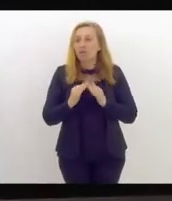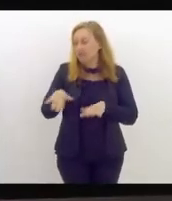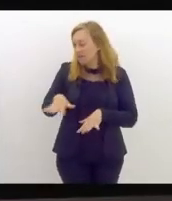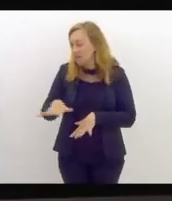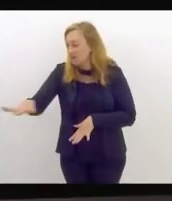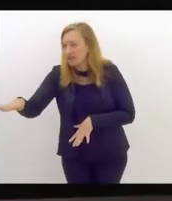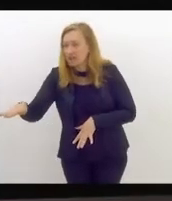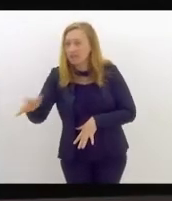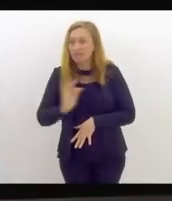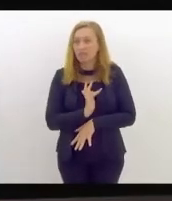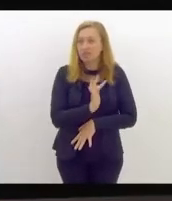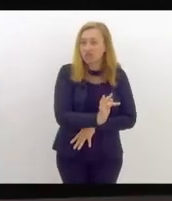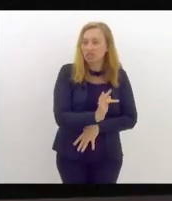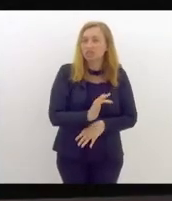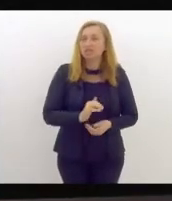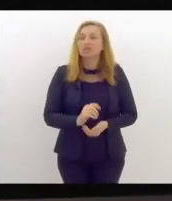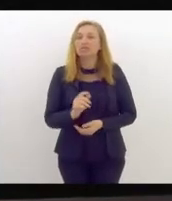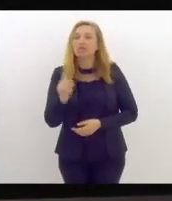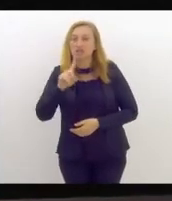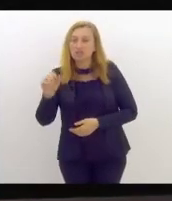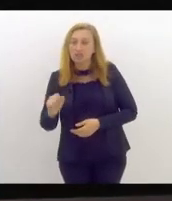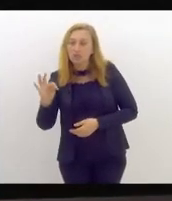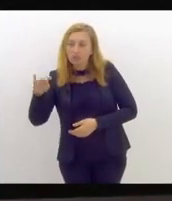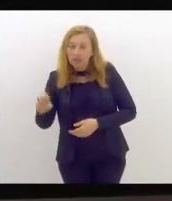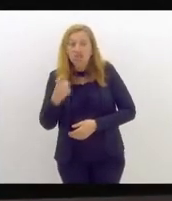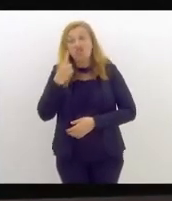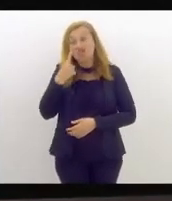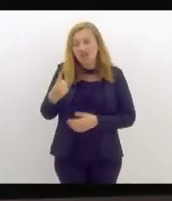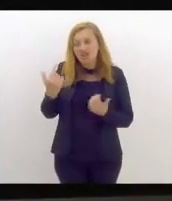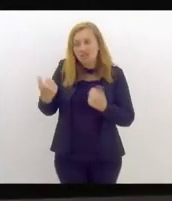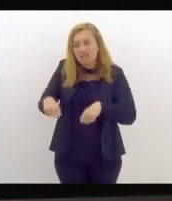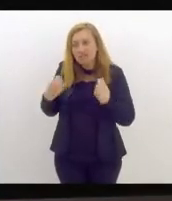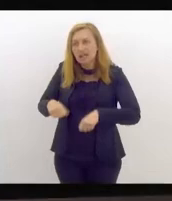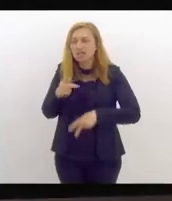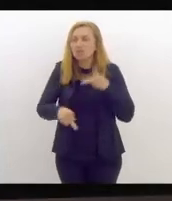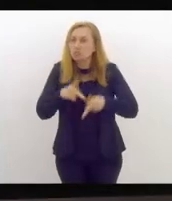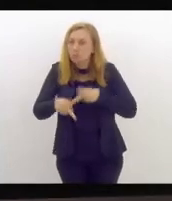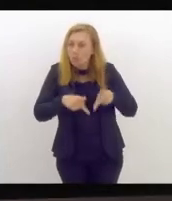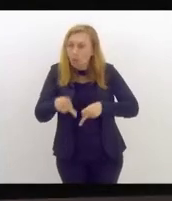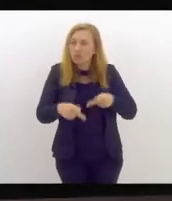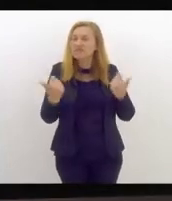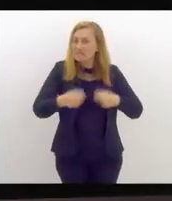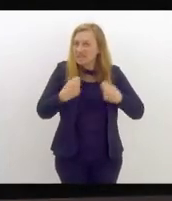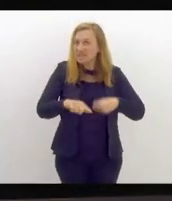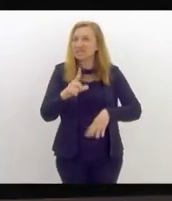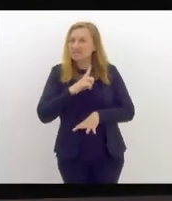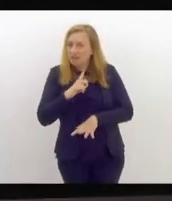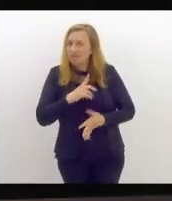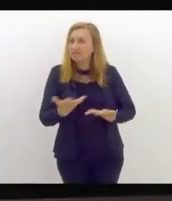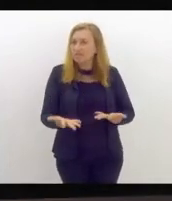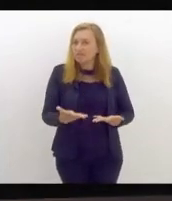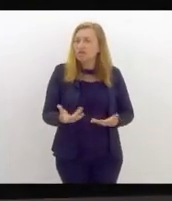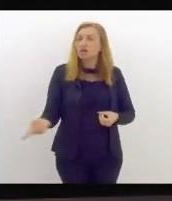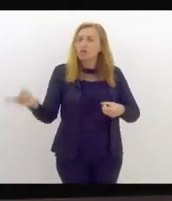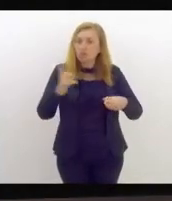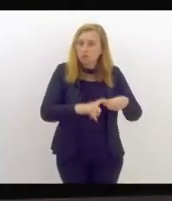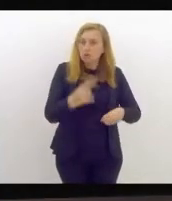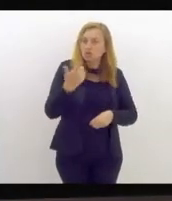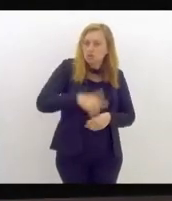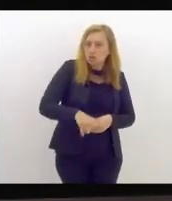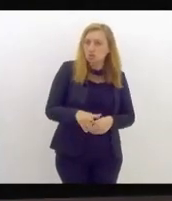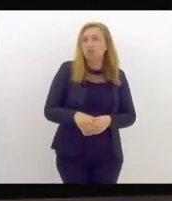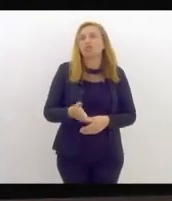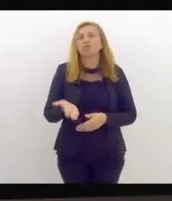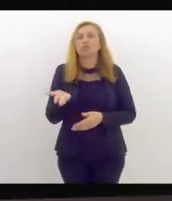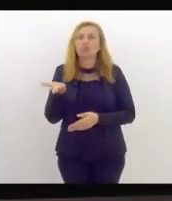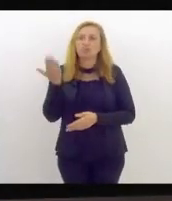periferias na Baixada Fluminense na zona leste vê a carência ver necessidade da população que tá passando necessidade que voltou o velho tempo lá